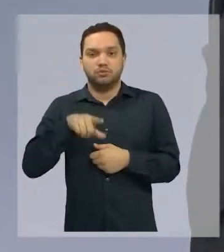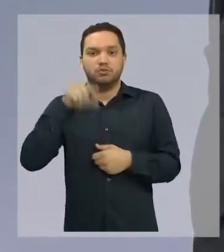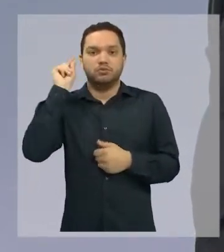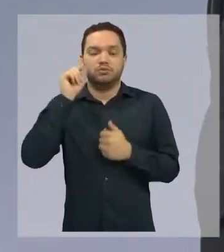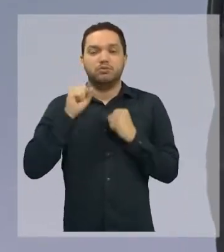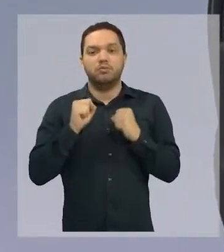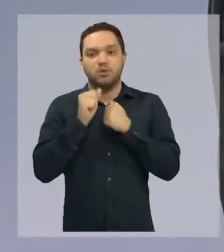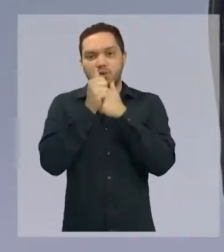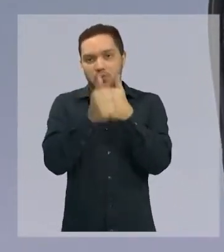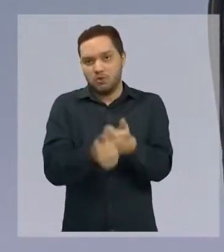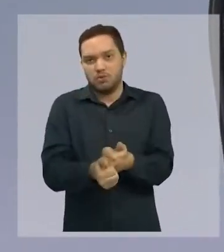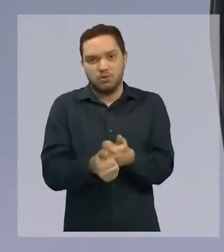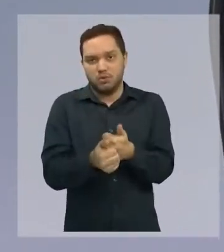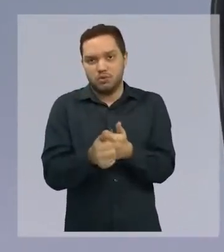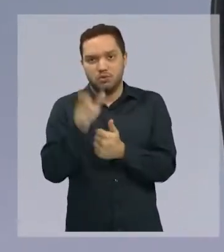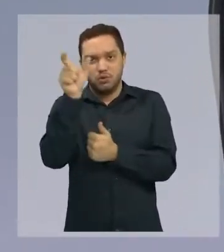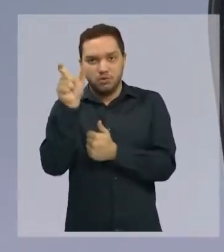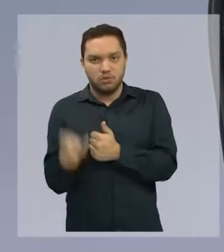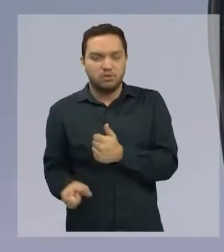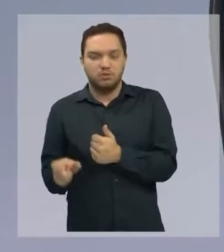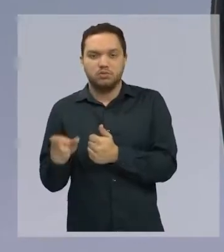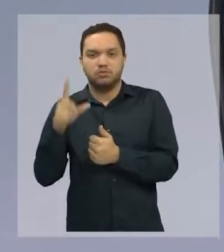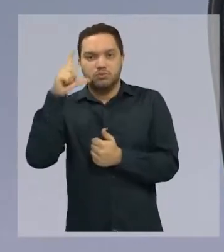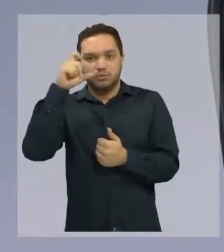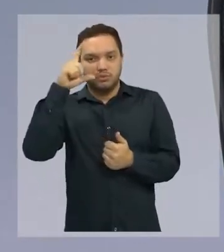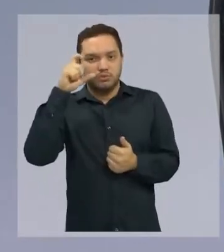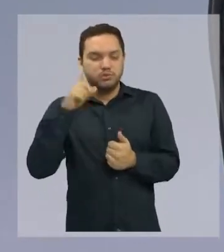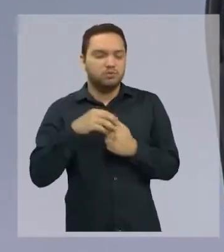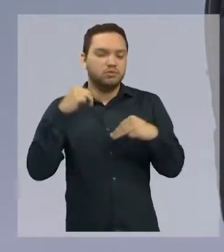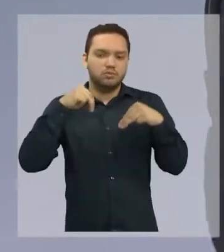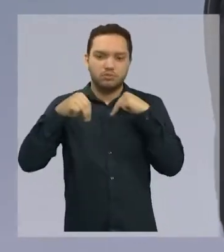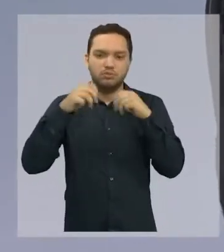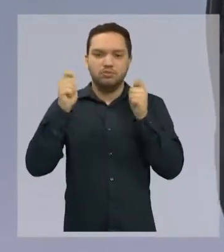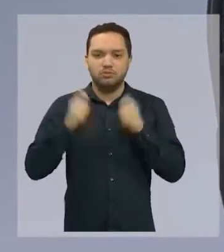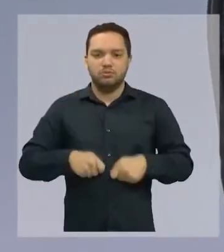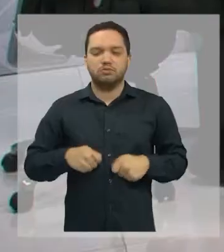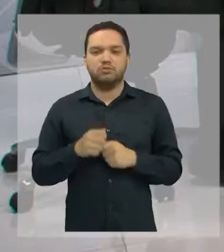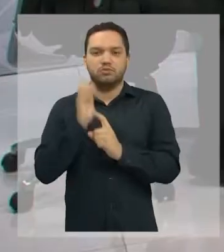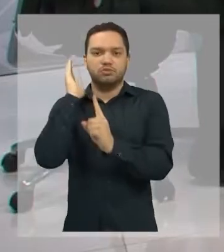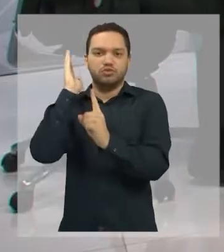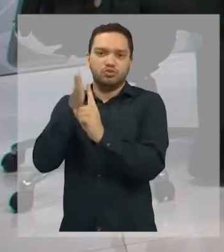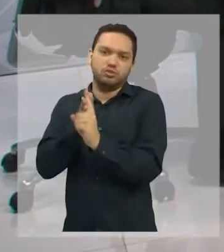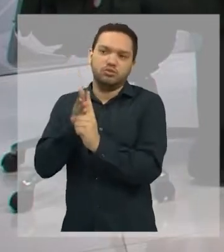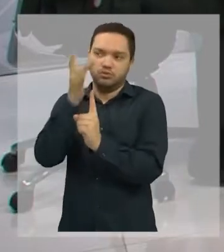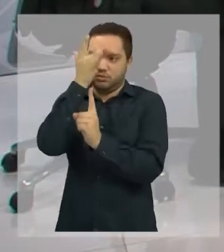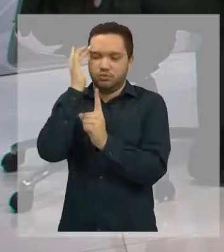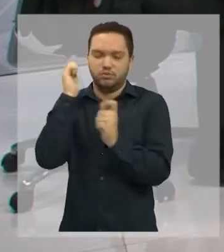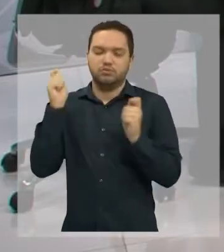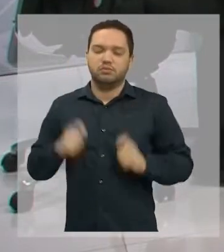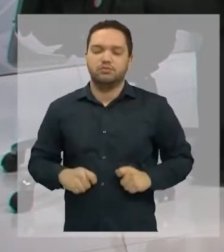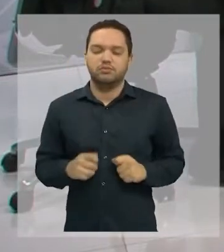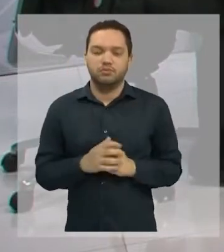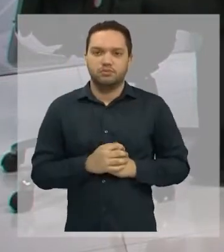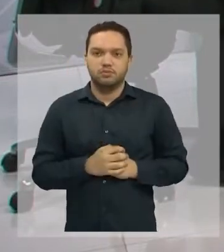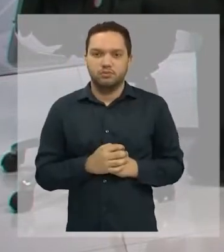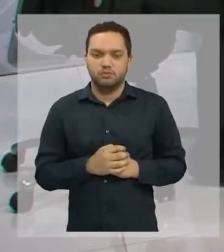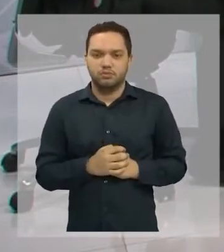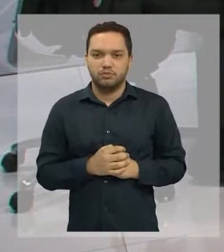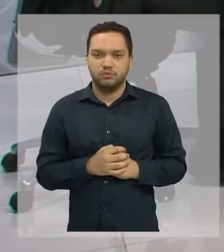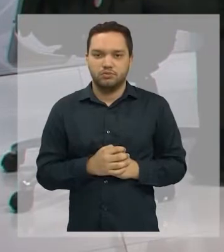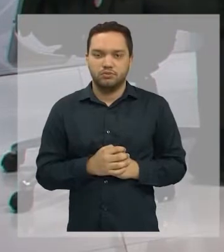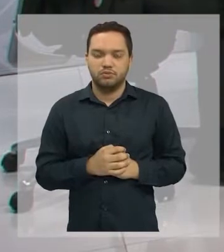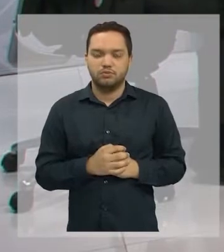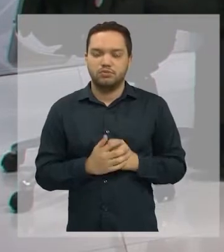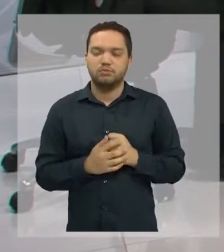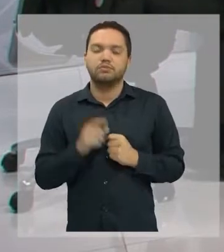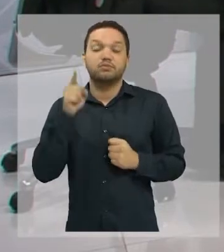eu posso acompanhar até o próprio jornalista. Olha, quem está o formador numa de opinião, o ministro. Quem está numa função aparece mais e se afirma mais. Olhe